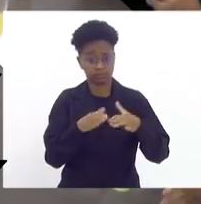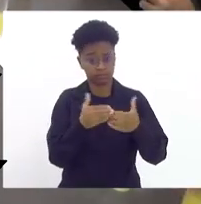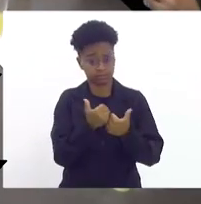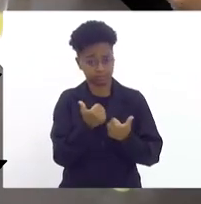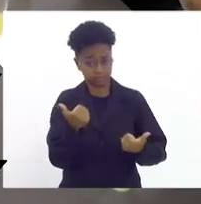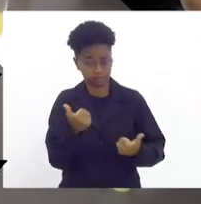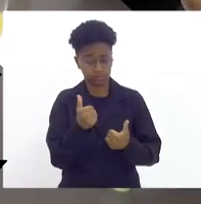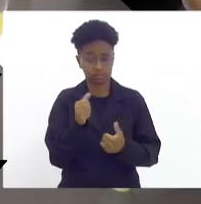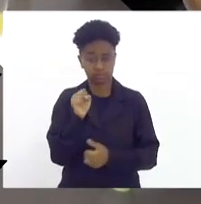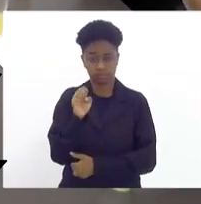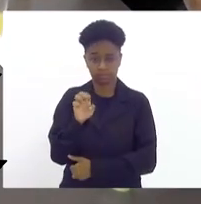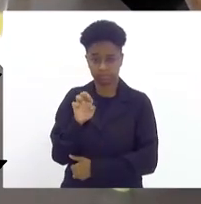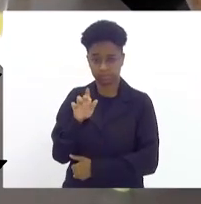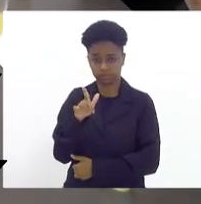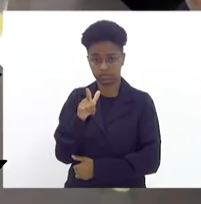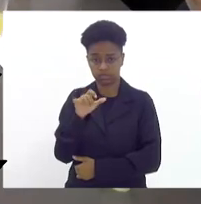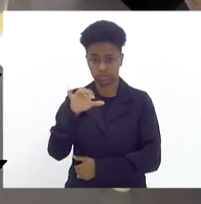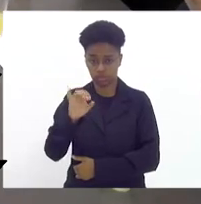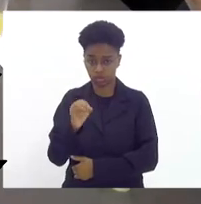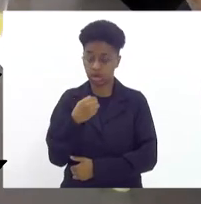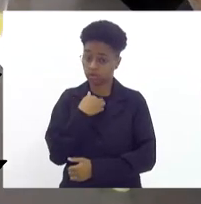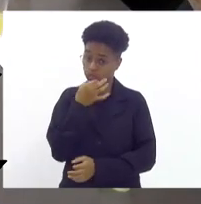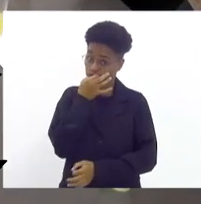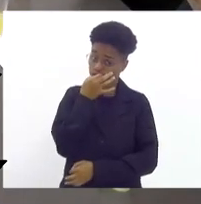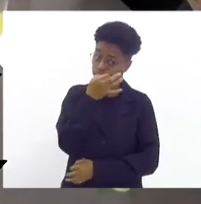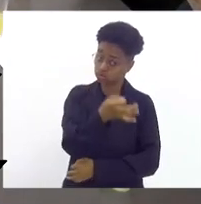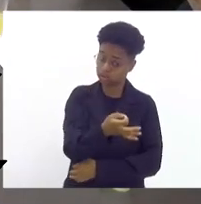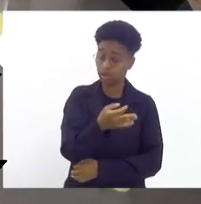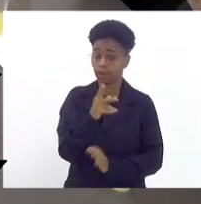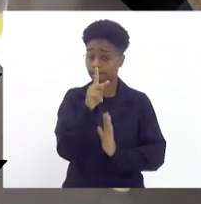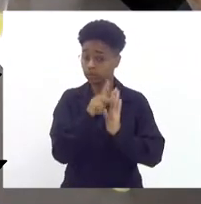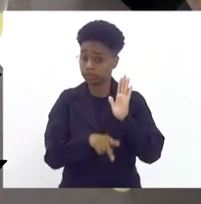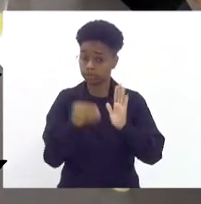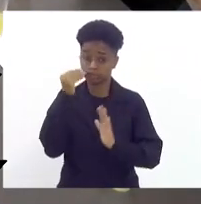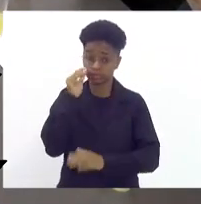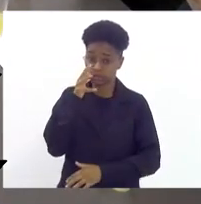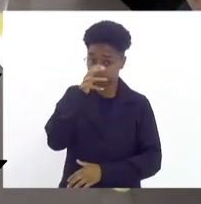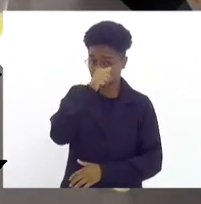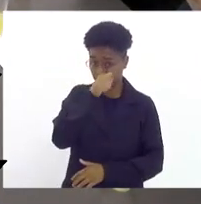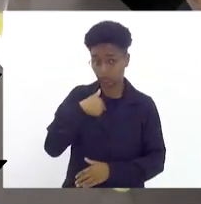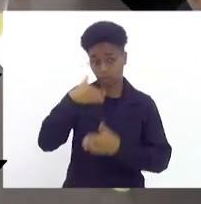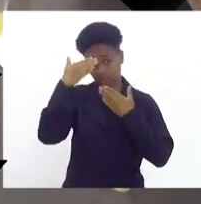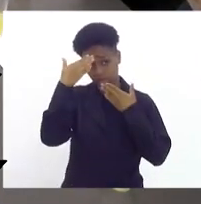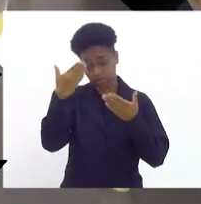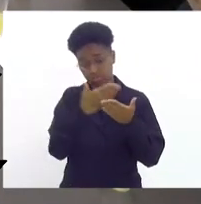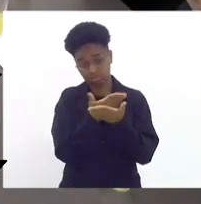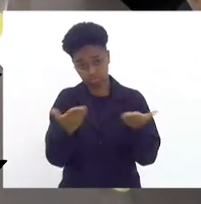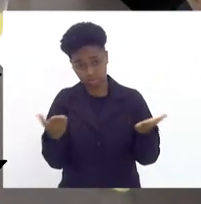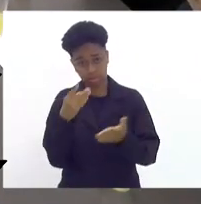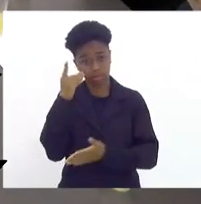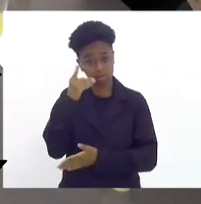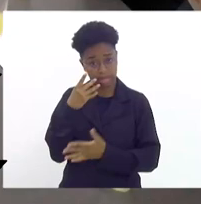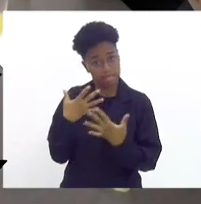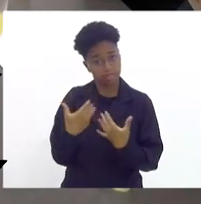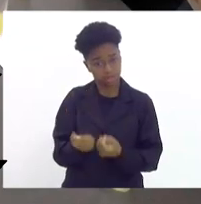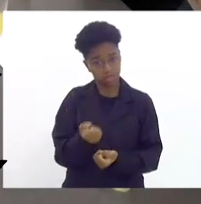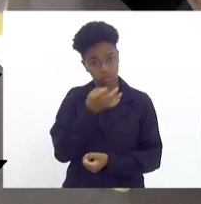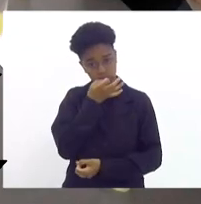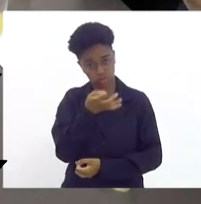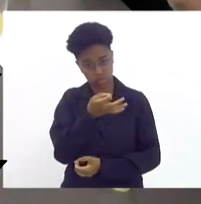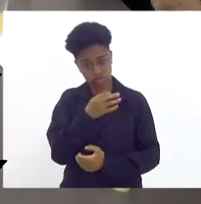E até fiz essa sugestão para que o projeto fosse salvo. Até agradeço aqui publicamente o deputado que acatou a